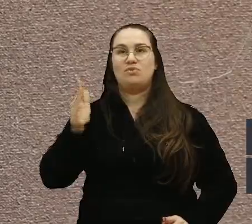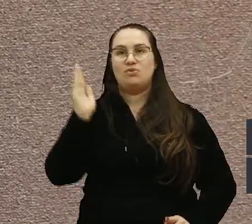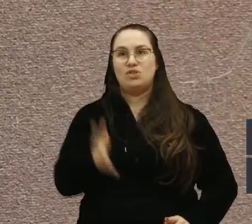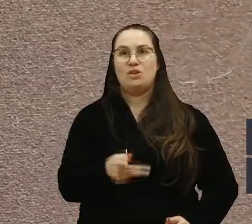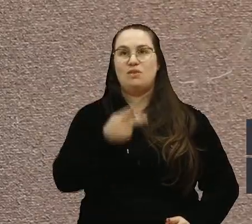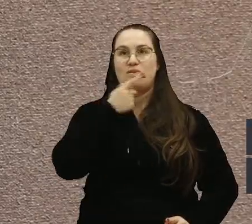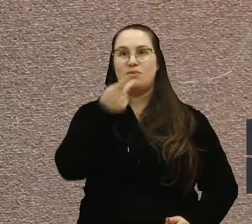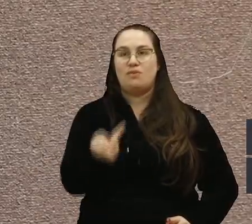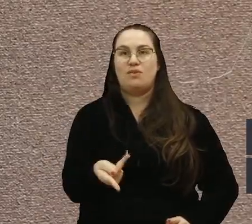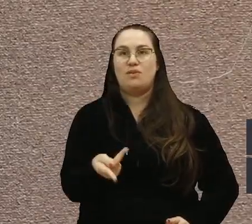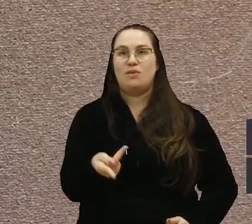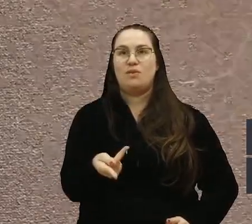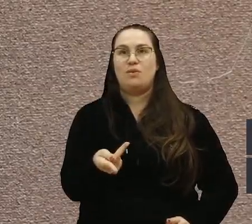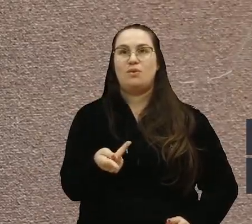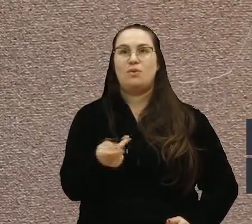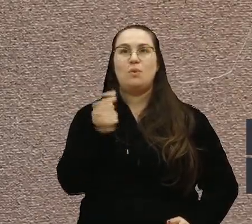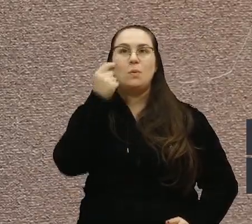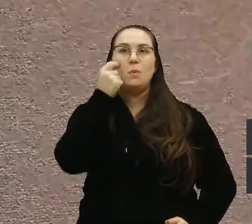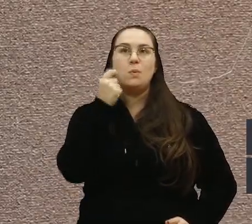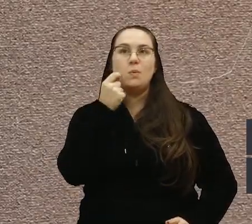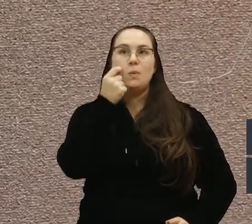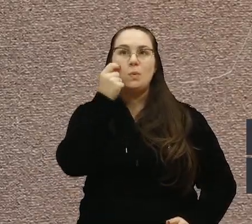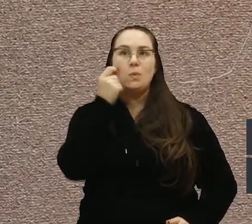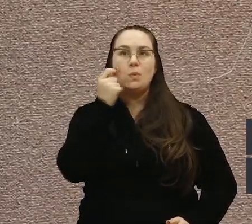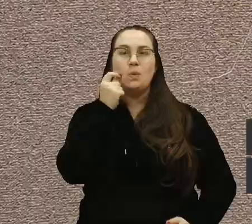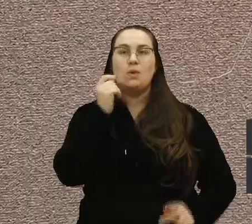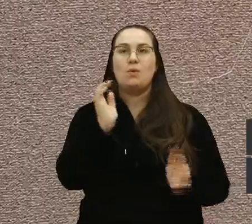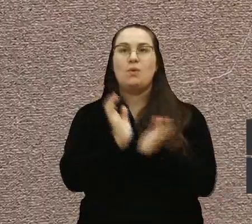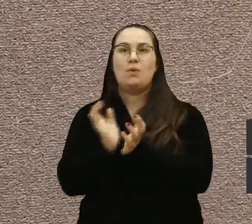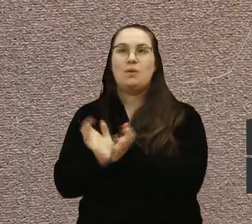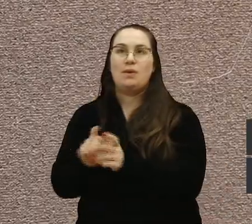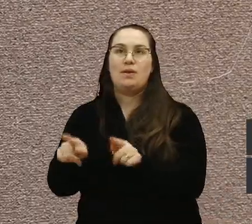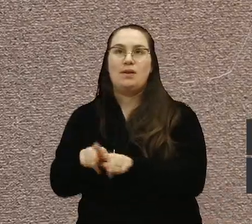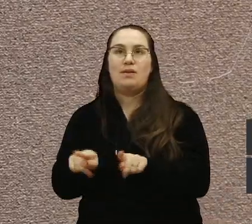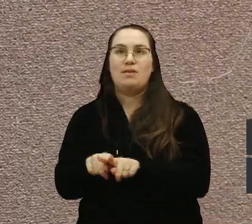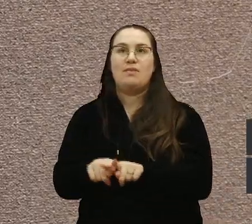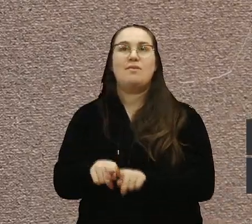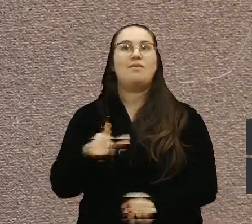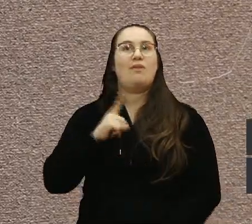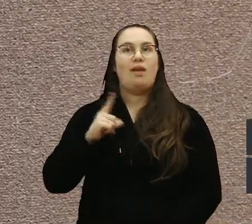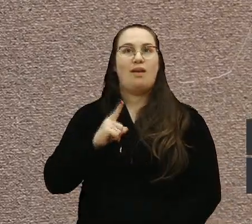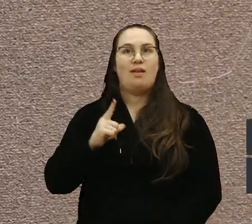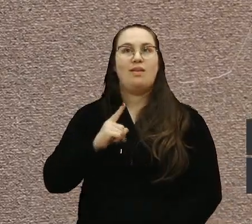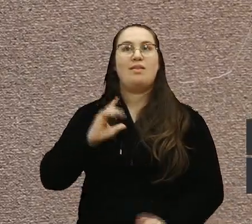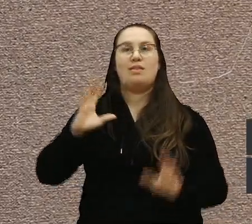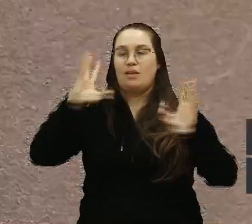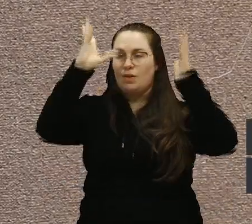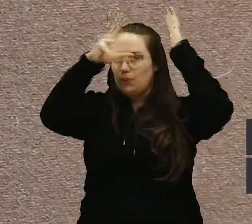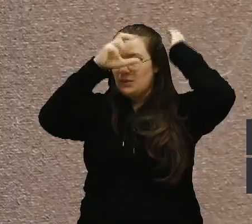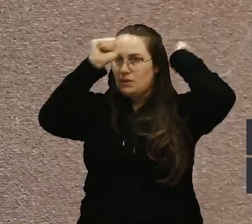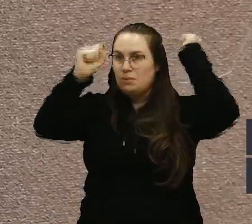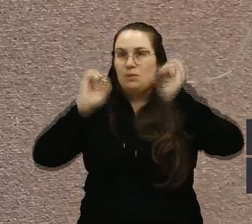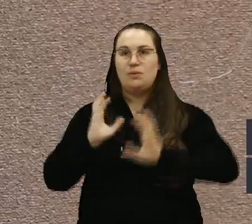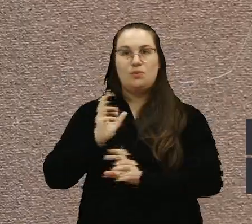falou o vereador Cláudio aqui e outros colegas também já falaram, vai ter apontamento do Tribunal de Contas.